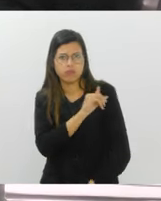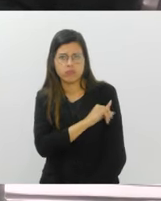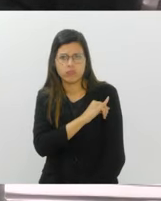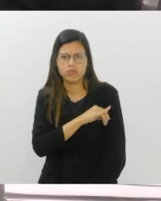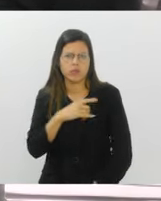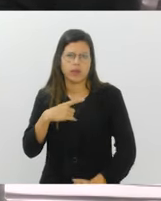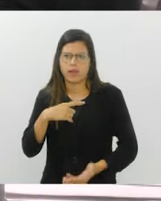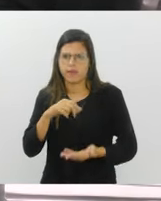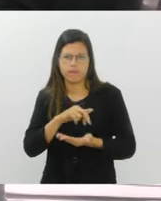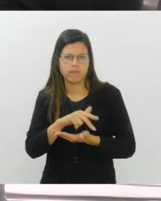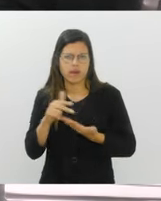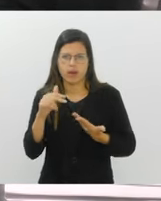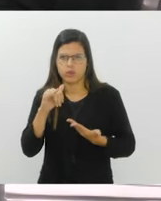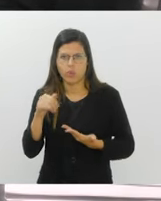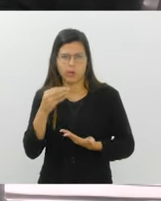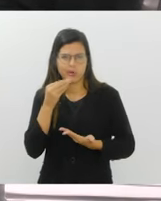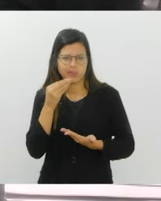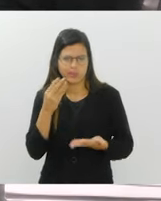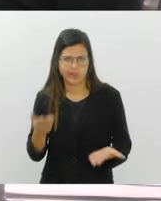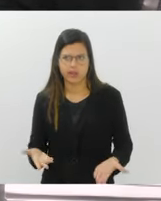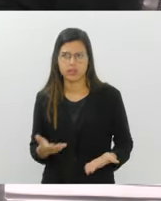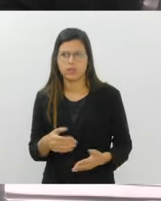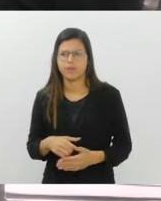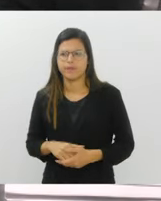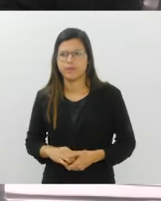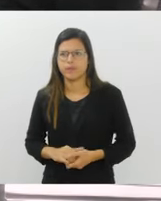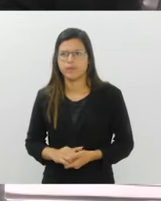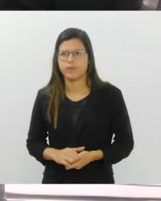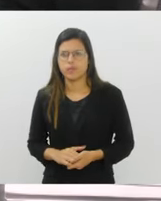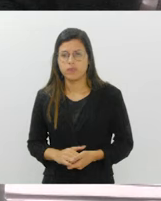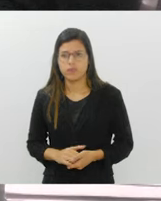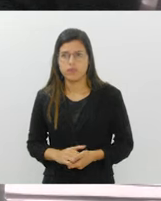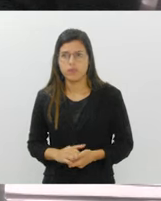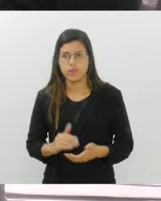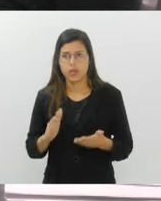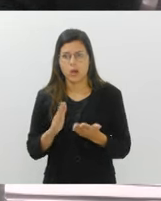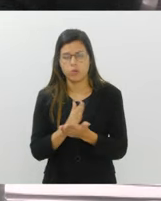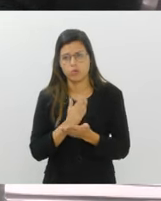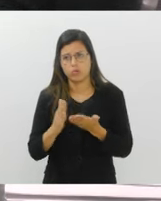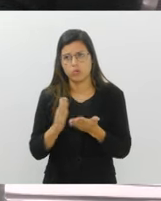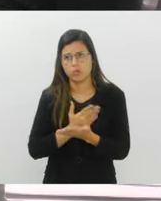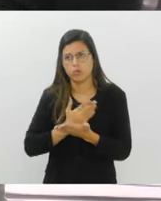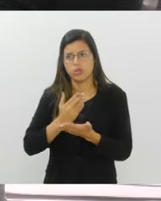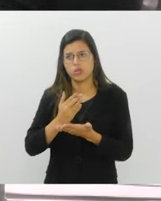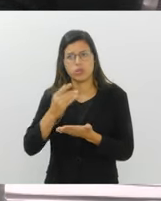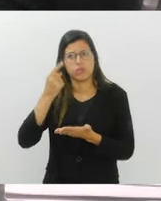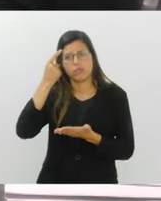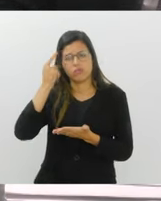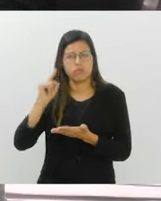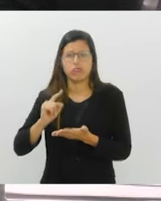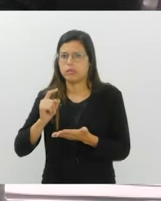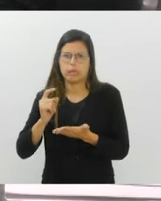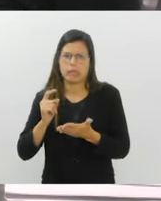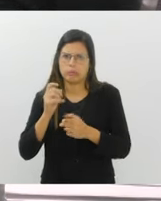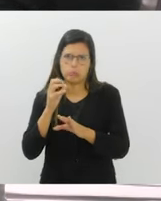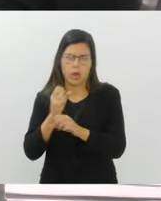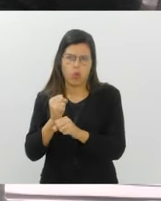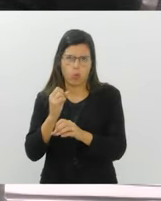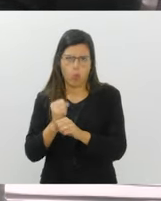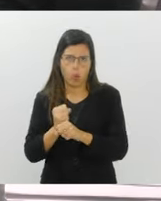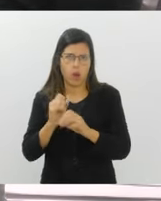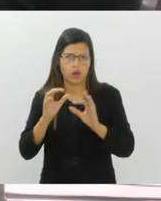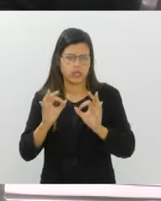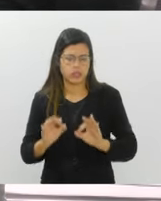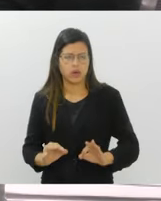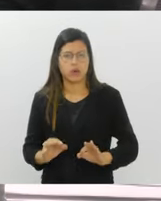oportunidades, podia oferecer. E um pouco, e uma parte, não sei quantificar isso com precisão,